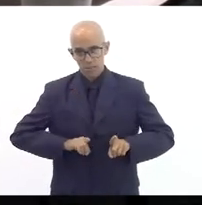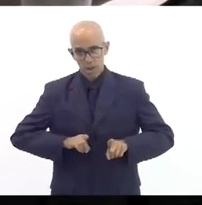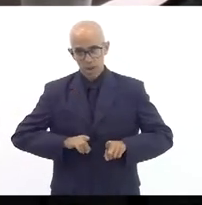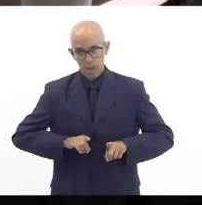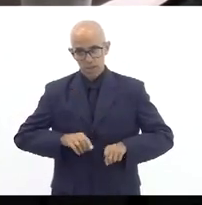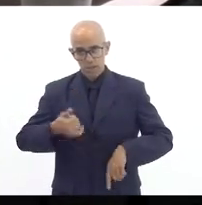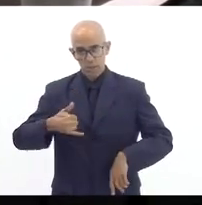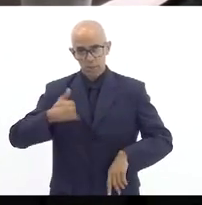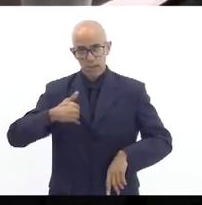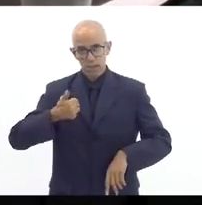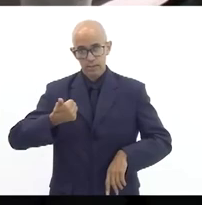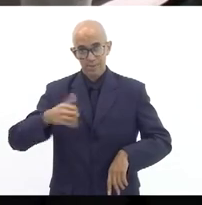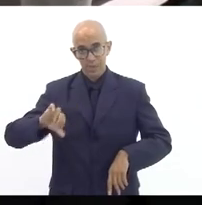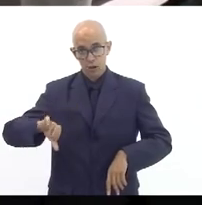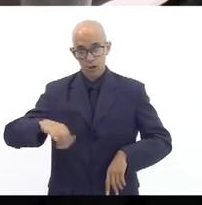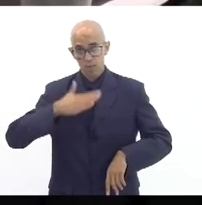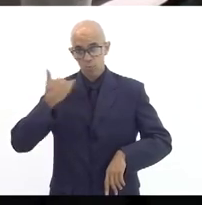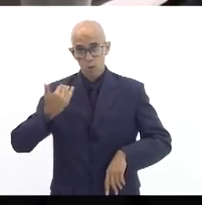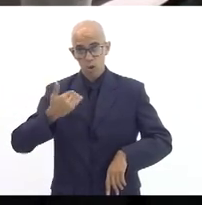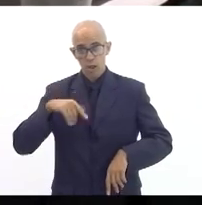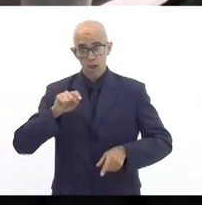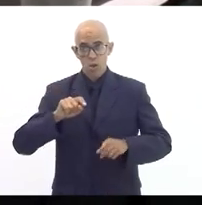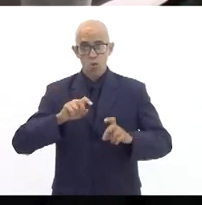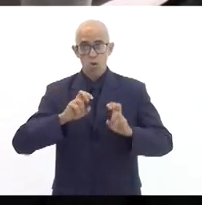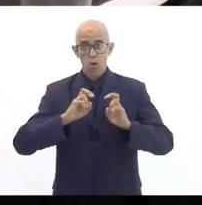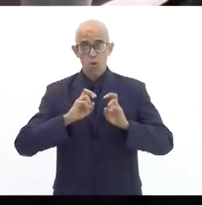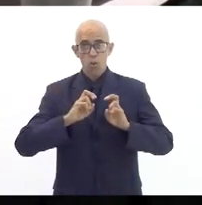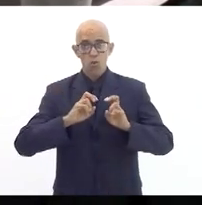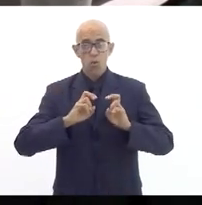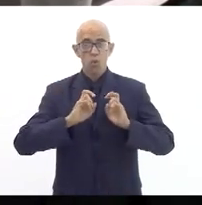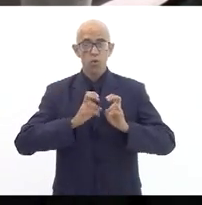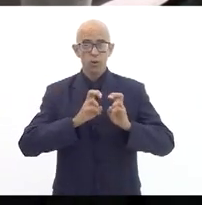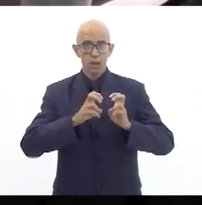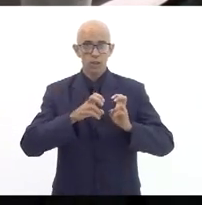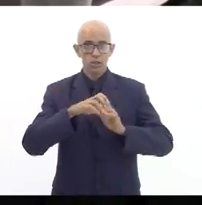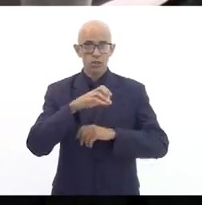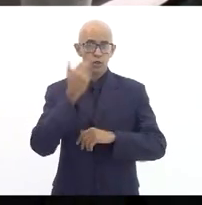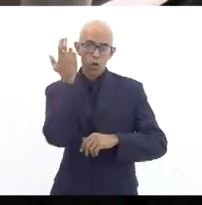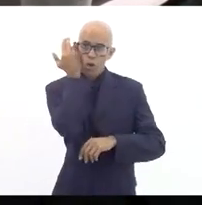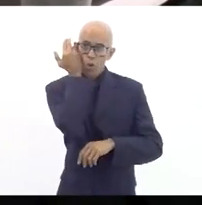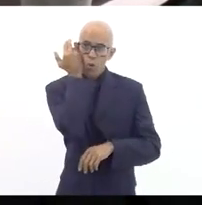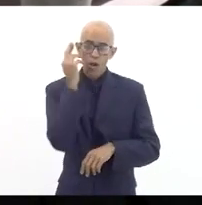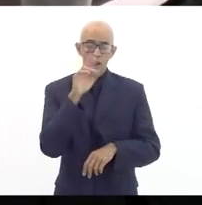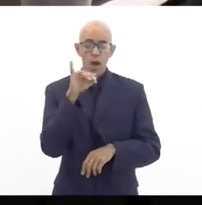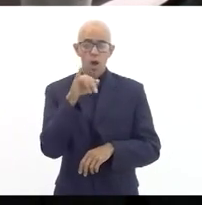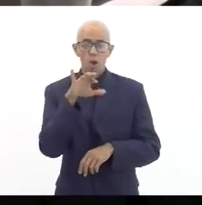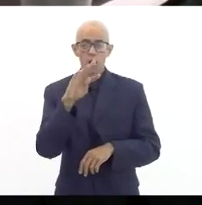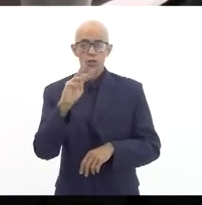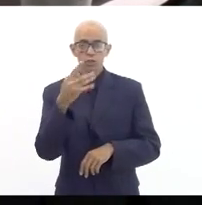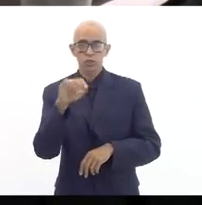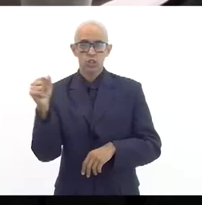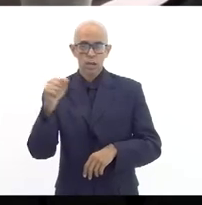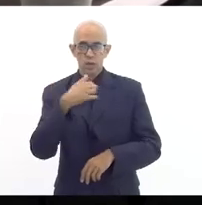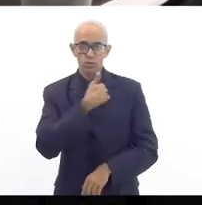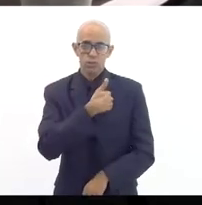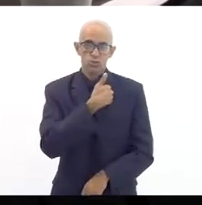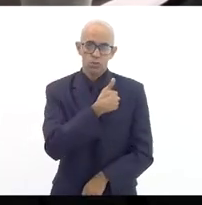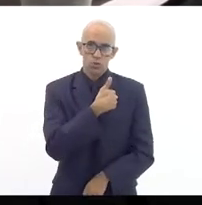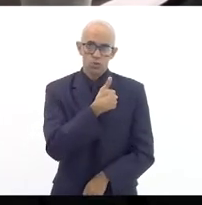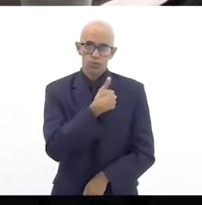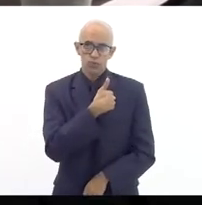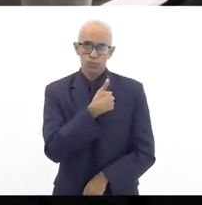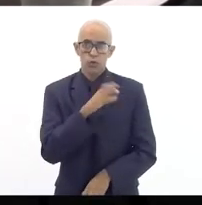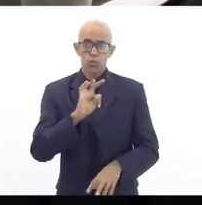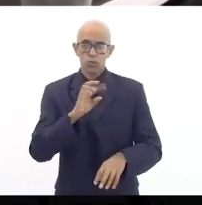morta indo para a faculdade no ramal de Coelho da Rocha, São João de Meriti. Então, a gente tem produzido tudo que a gente tem construído. A gente é uma